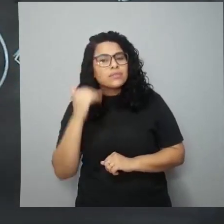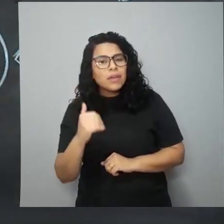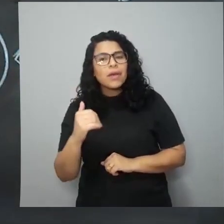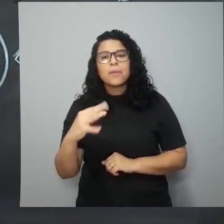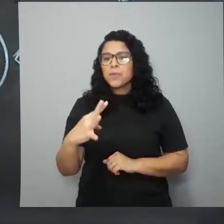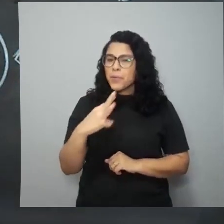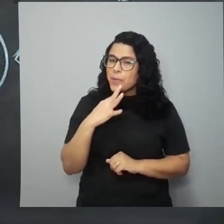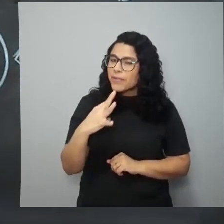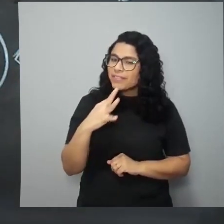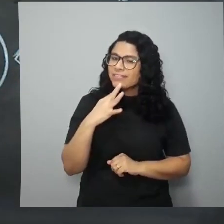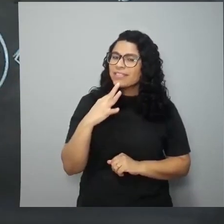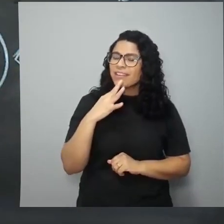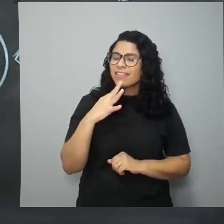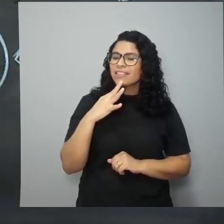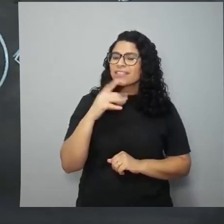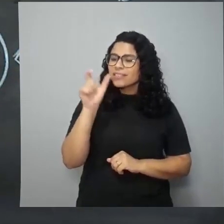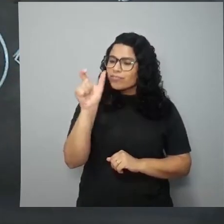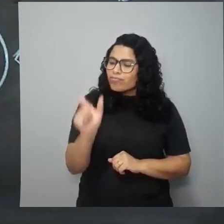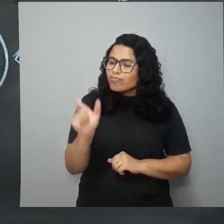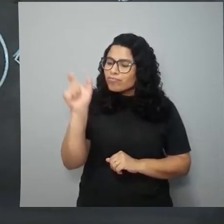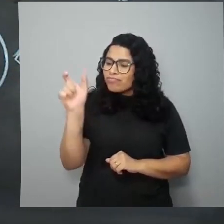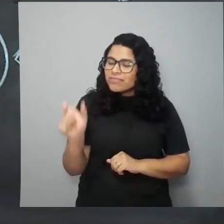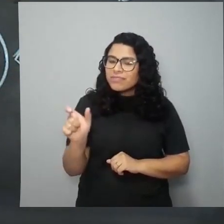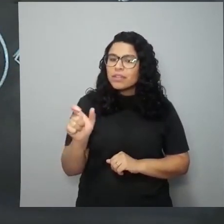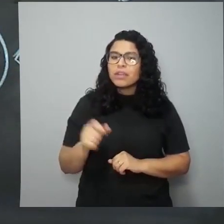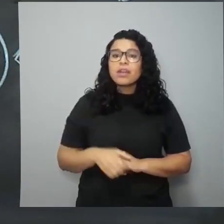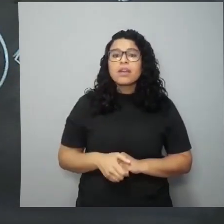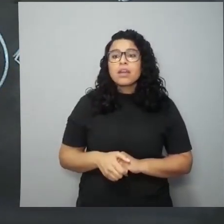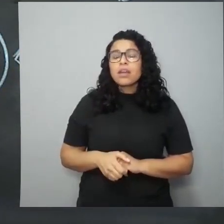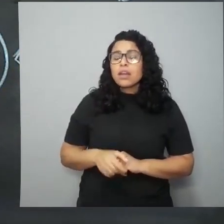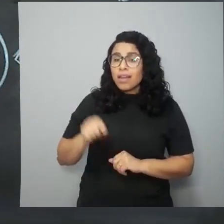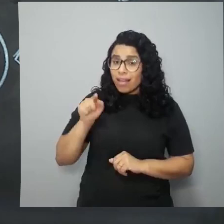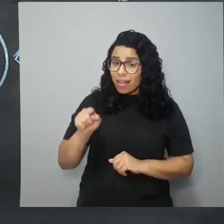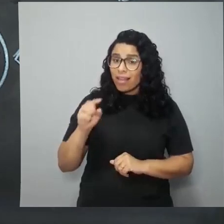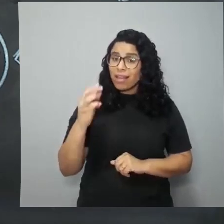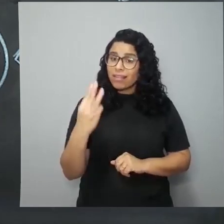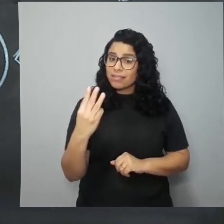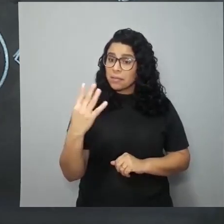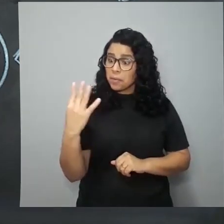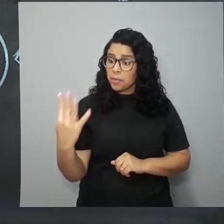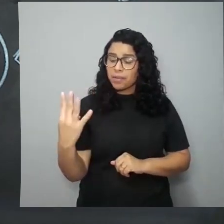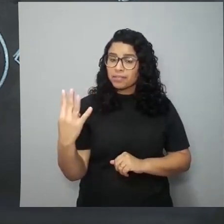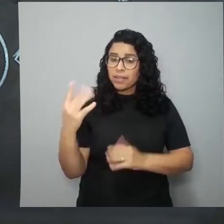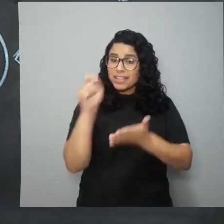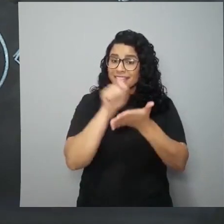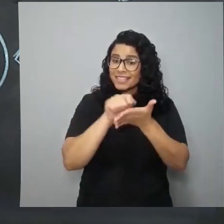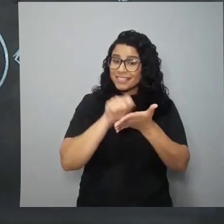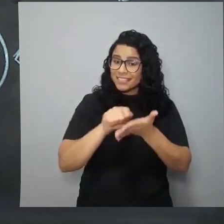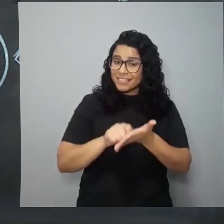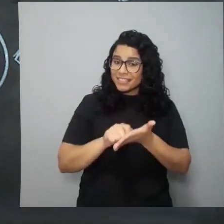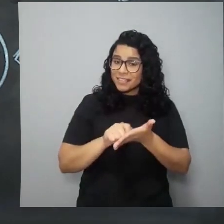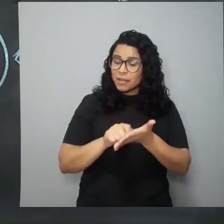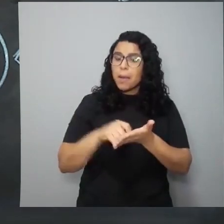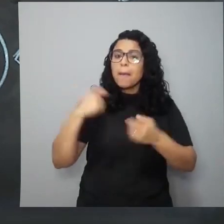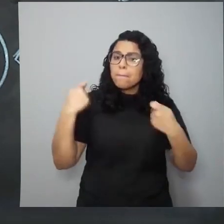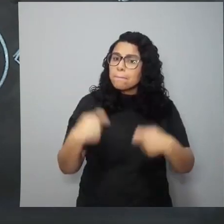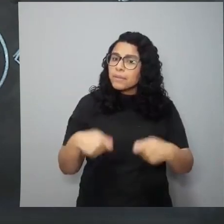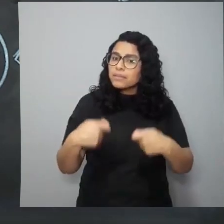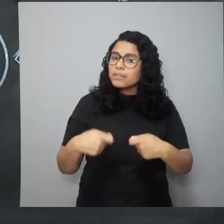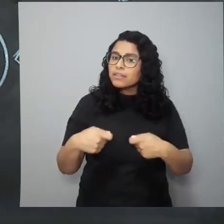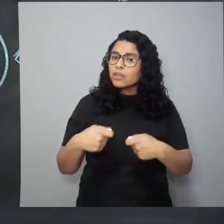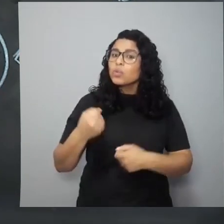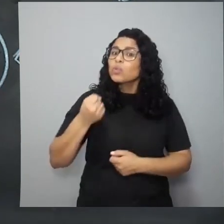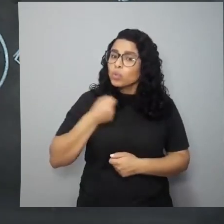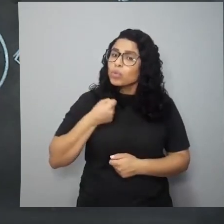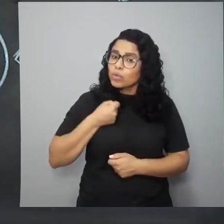reconhece esses números, você reconhece esses sinais. Esse número 34, para ele ser expresso de forma gráfica, eu preciso de um